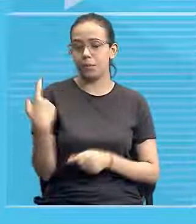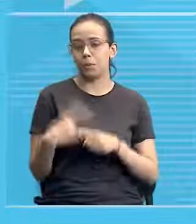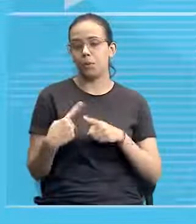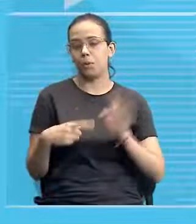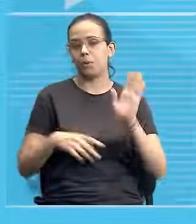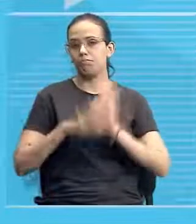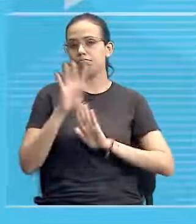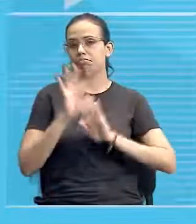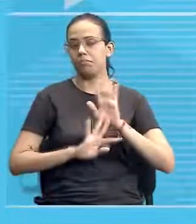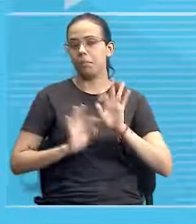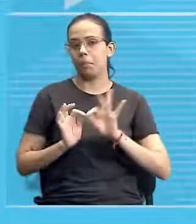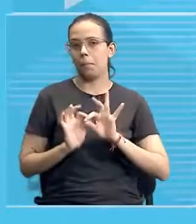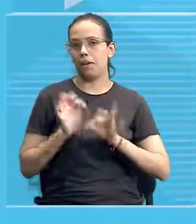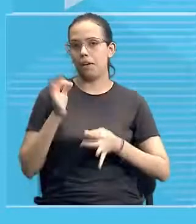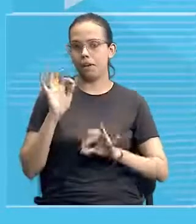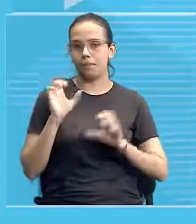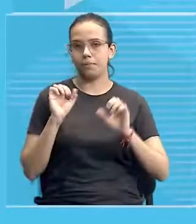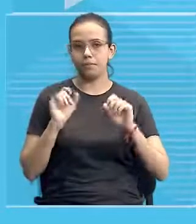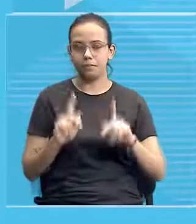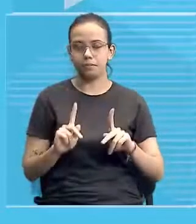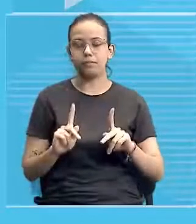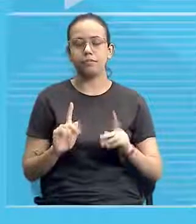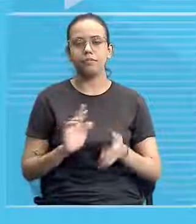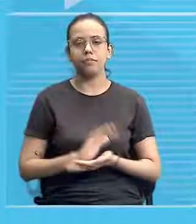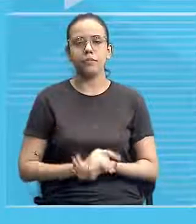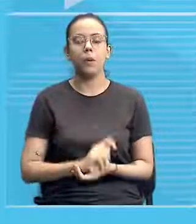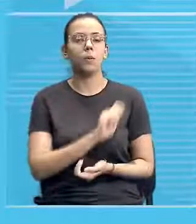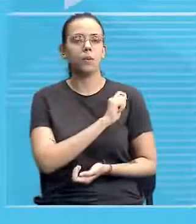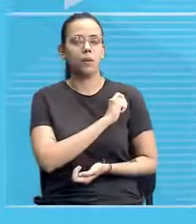maior. As turmas da manhã